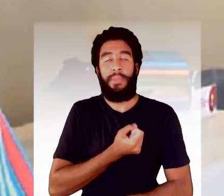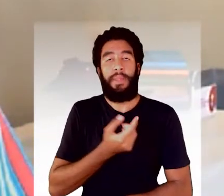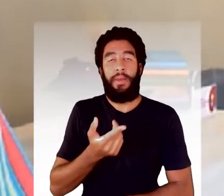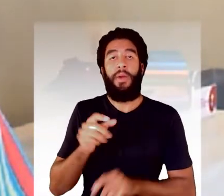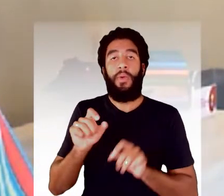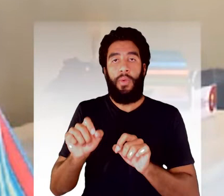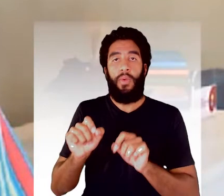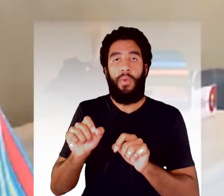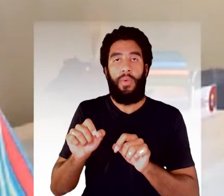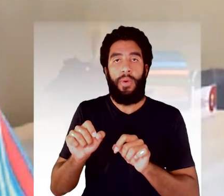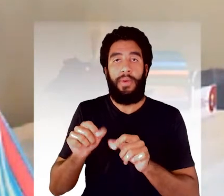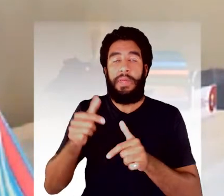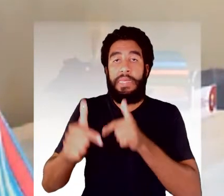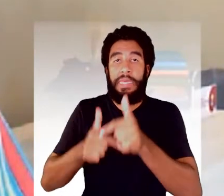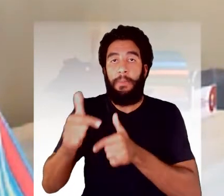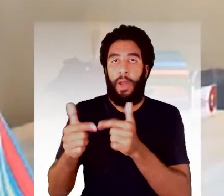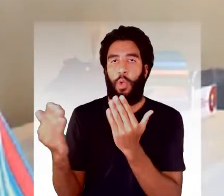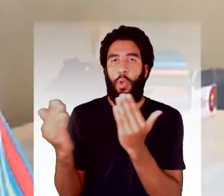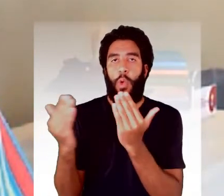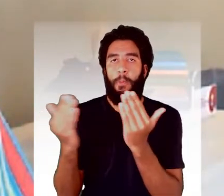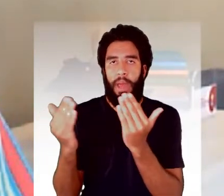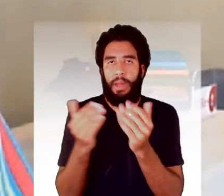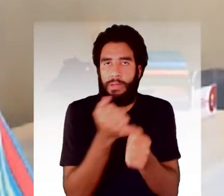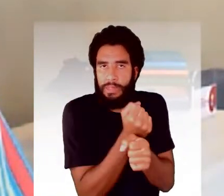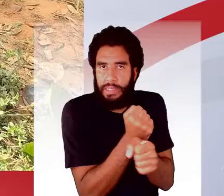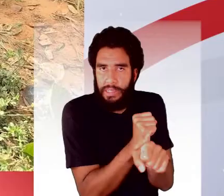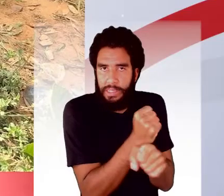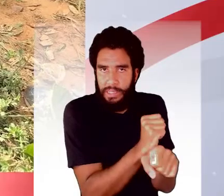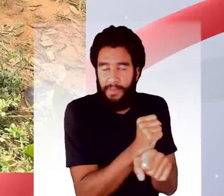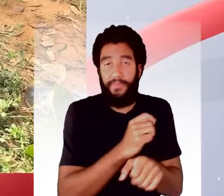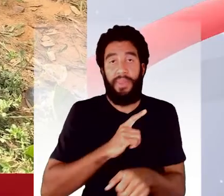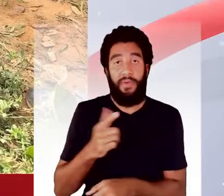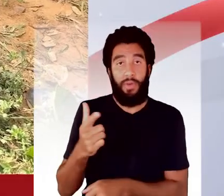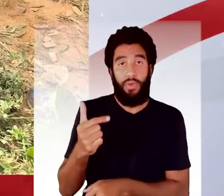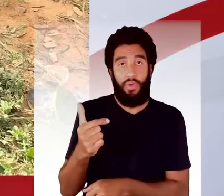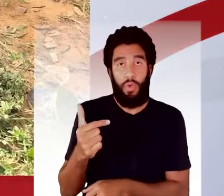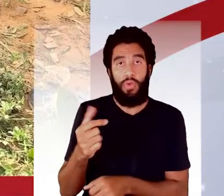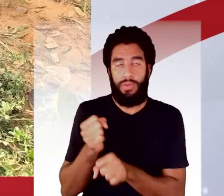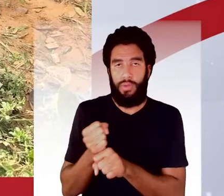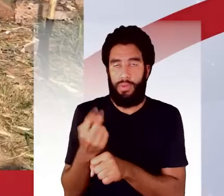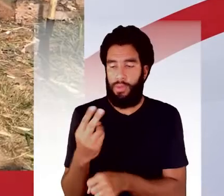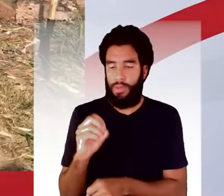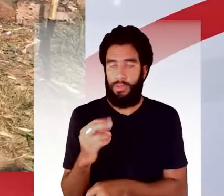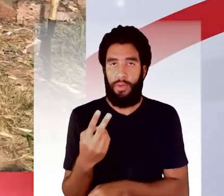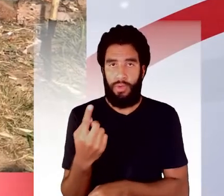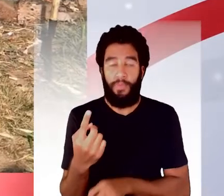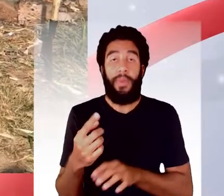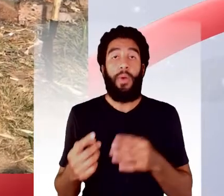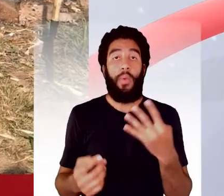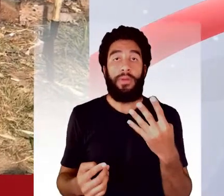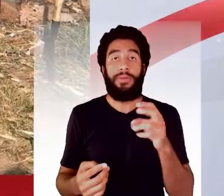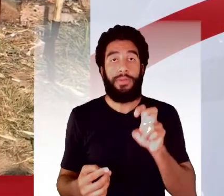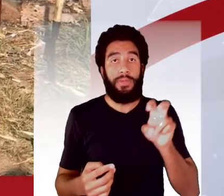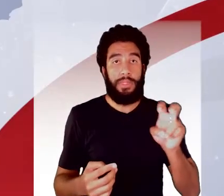dos números relativos ao resgate ao trabalho análogo ao de escravo. Nas 12 operações que divulgamos em